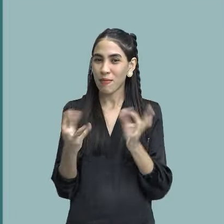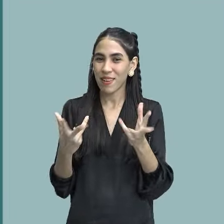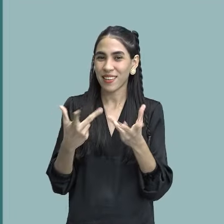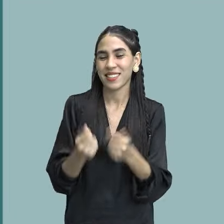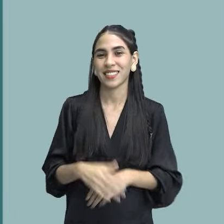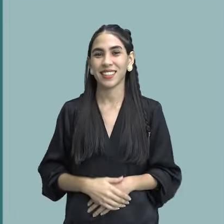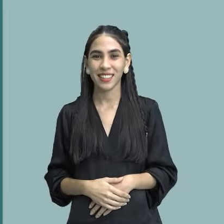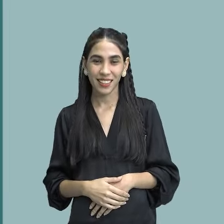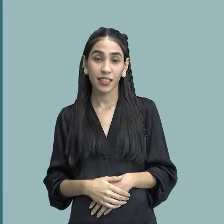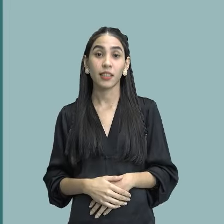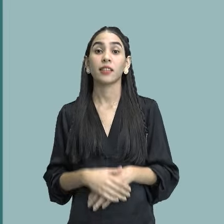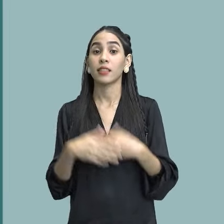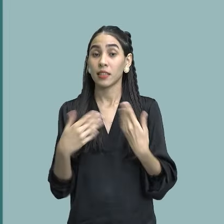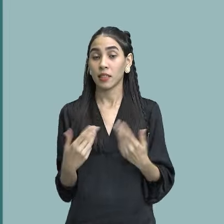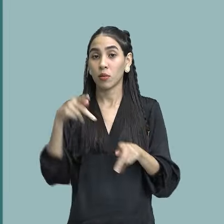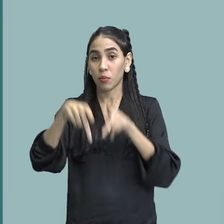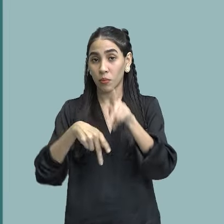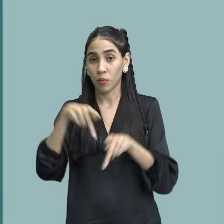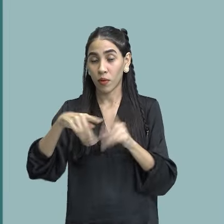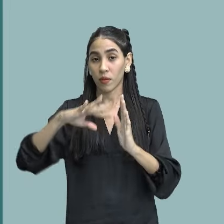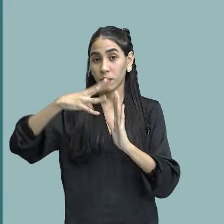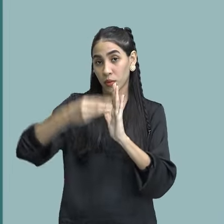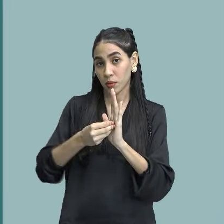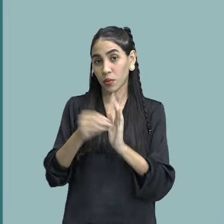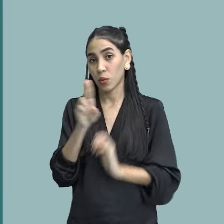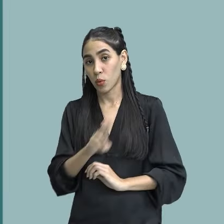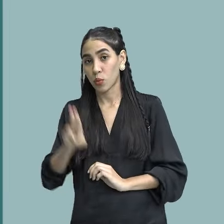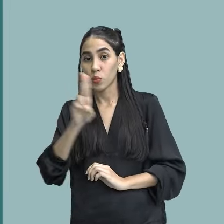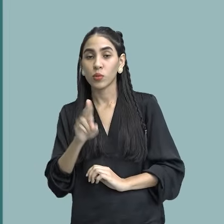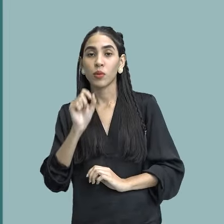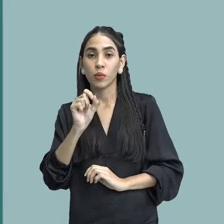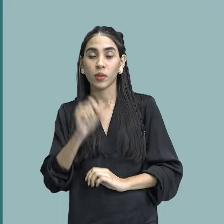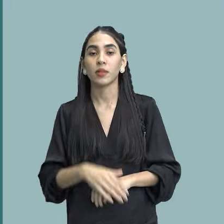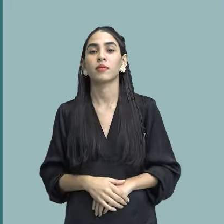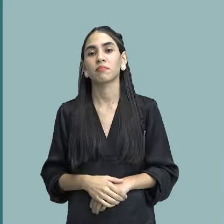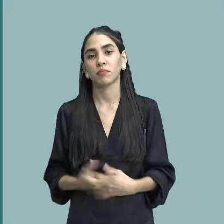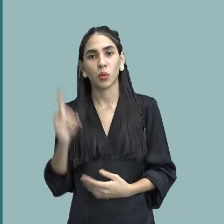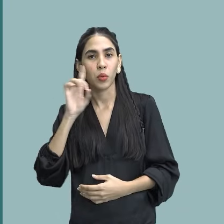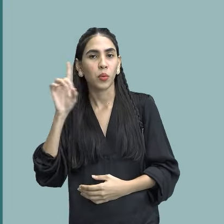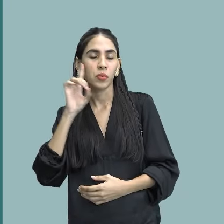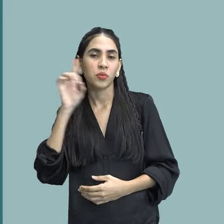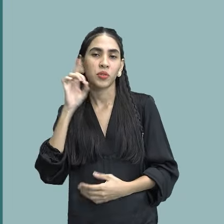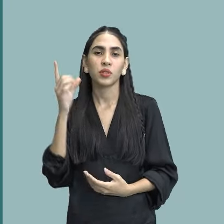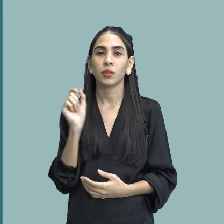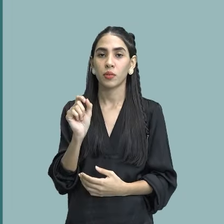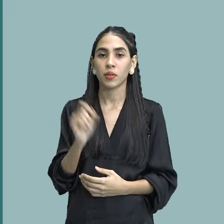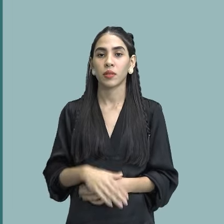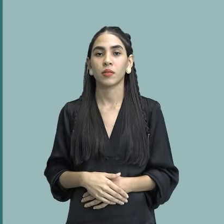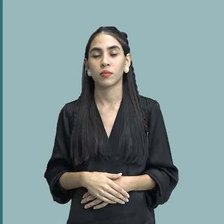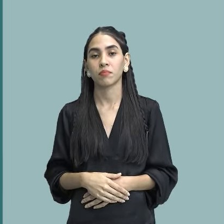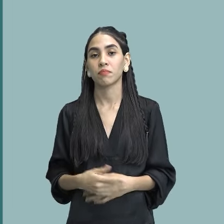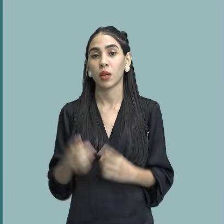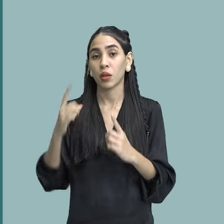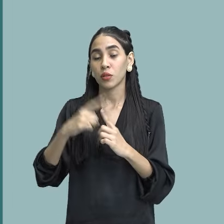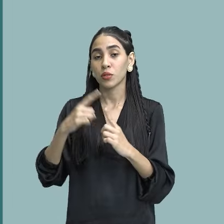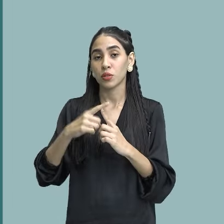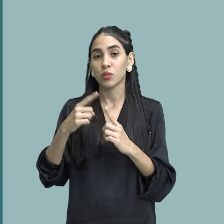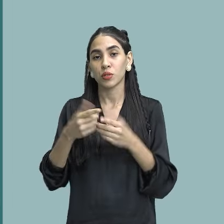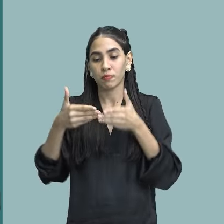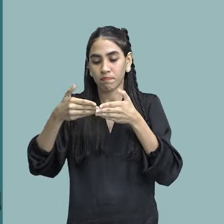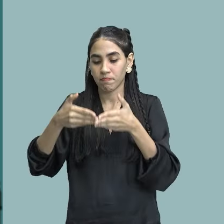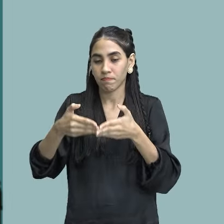olha só, os nossos povos, né, amazônidas, eles utilizam muito, né, diariamente, normalmente, esse